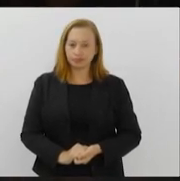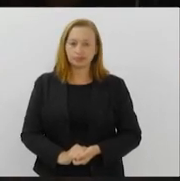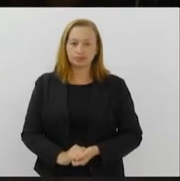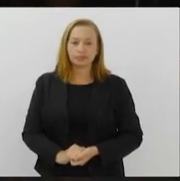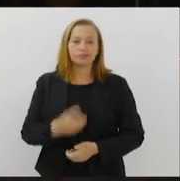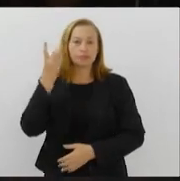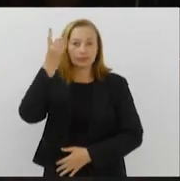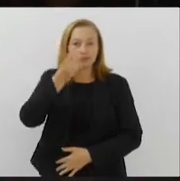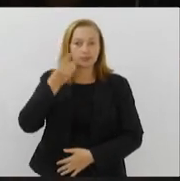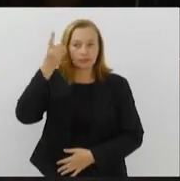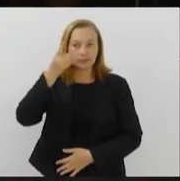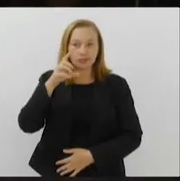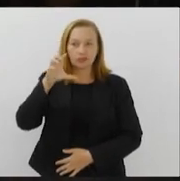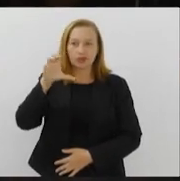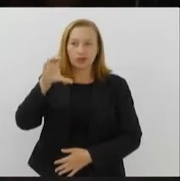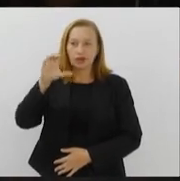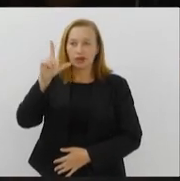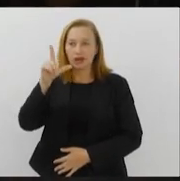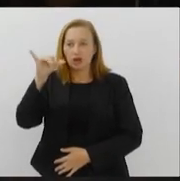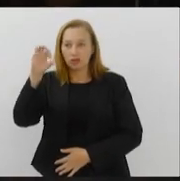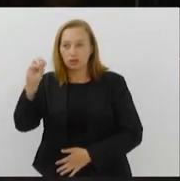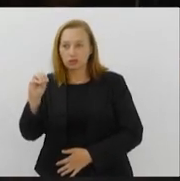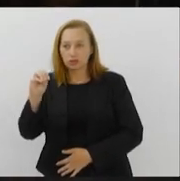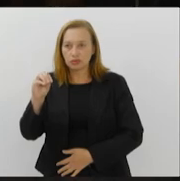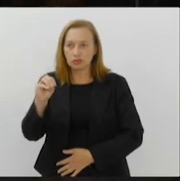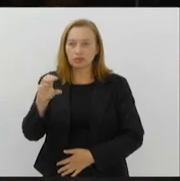de autoria do deputado Cláudio Caiado, que altera a lei